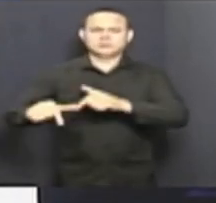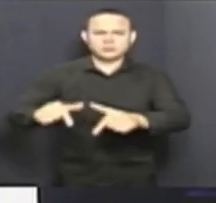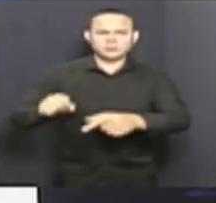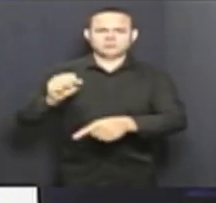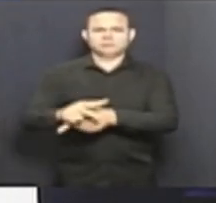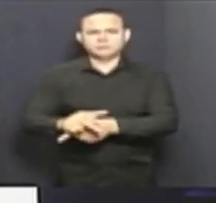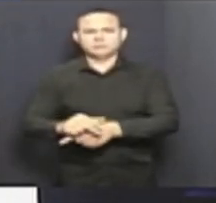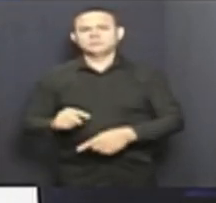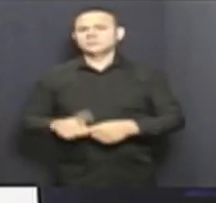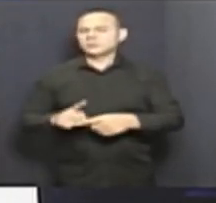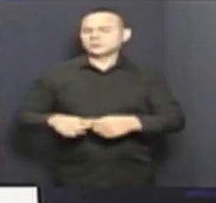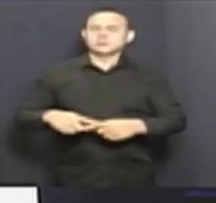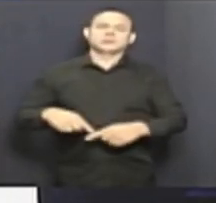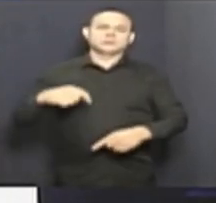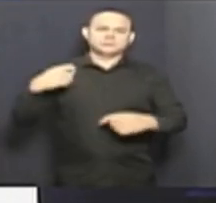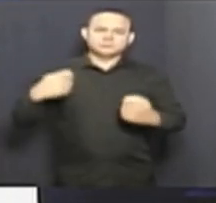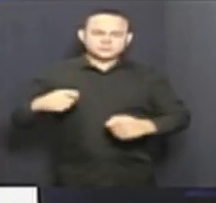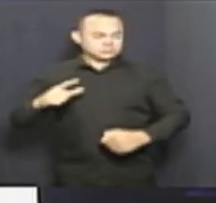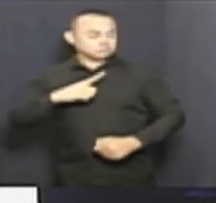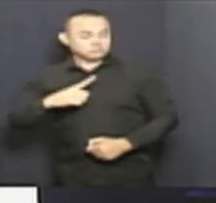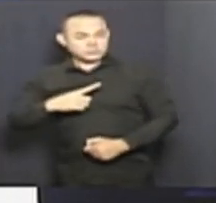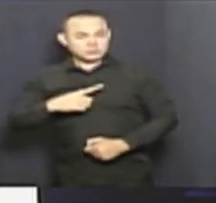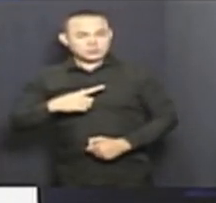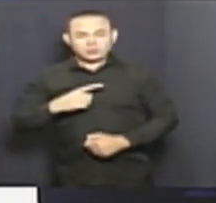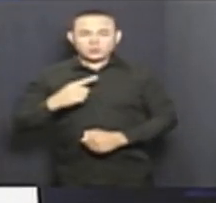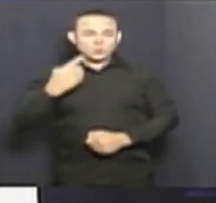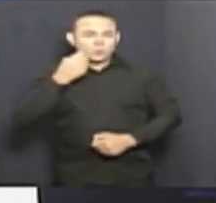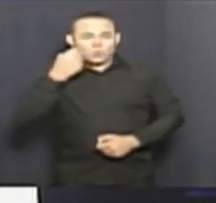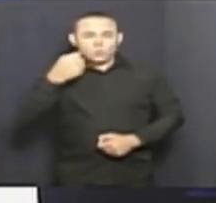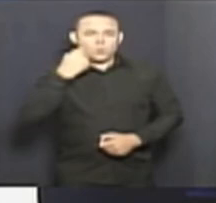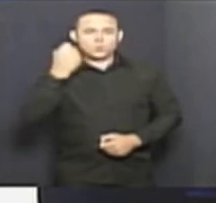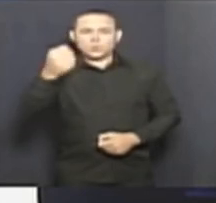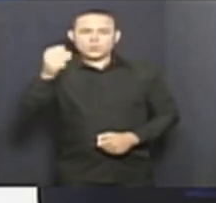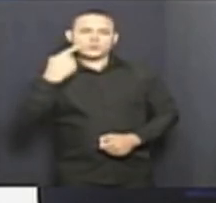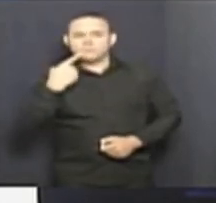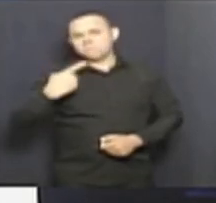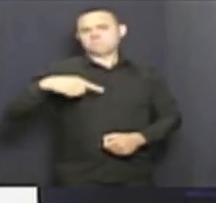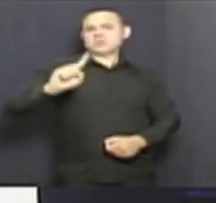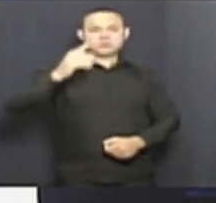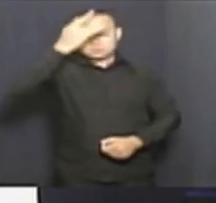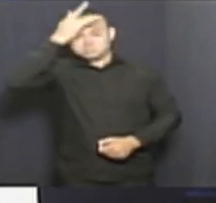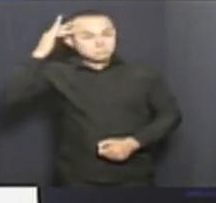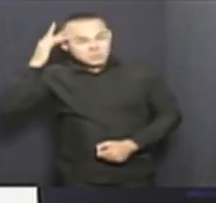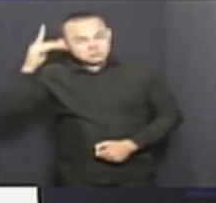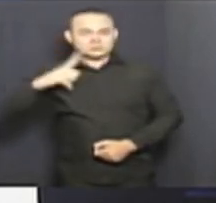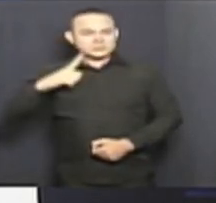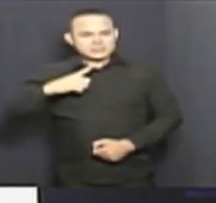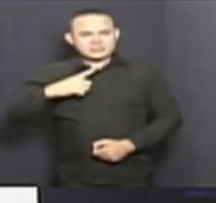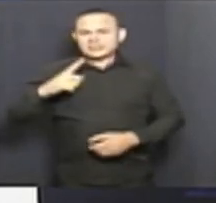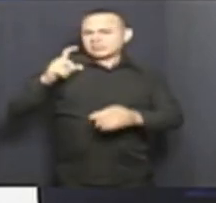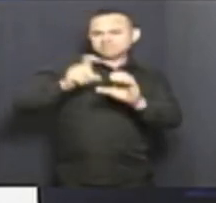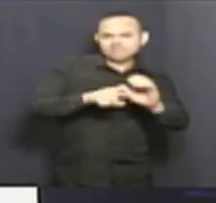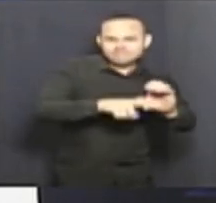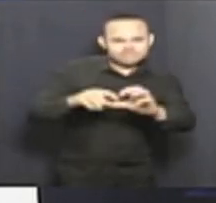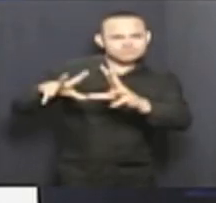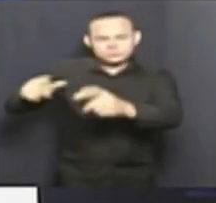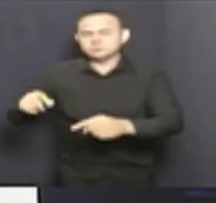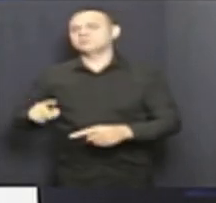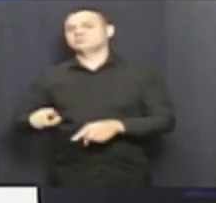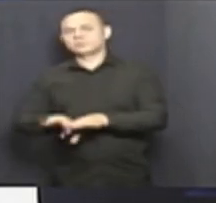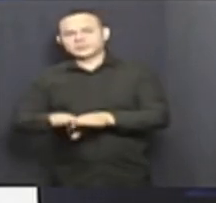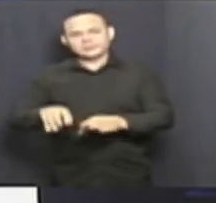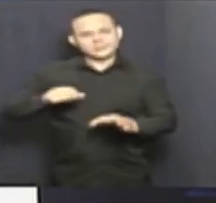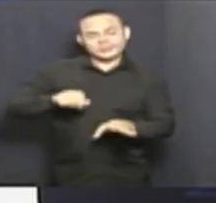dito que nós temos cerca de 8 bilhões inscritos em dívida ativa grande parte se constitui em multa porque a multa do